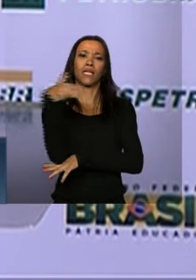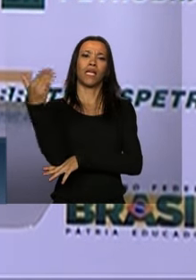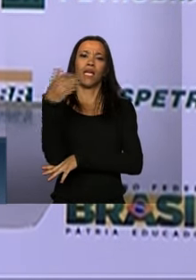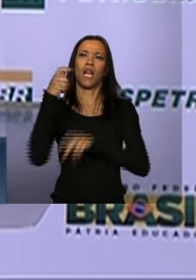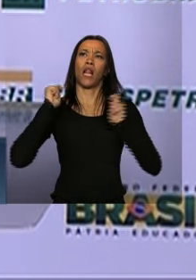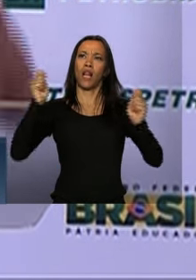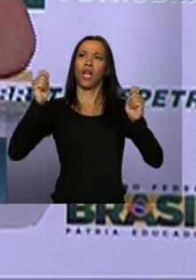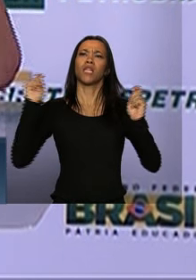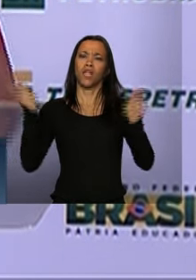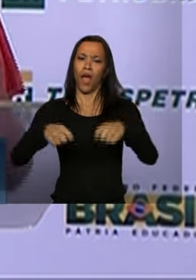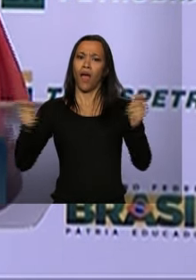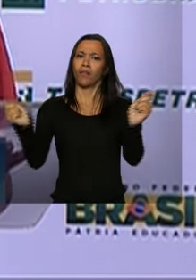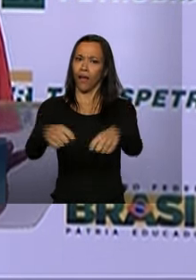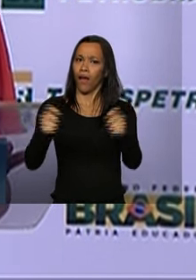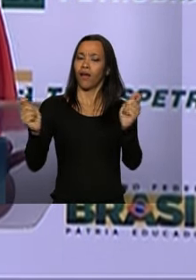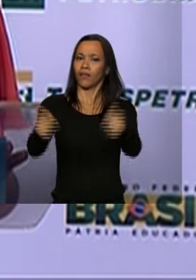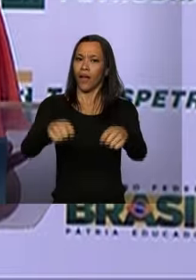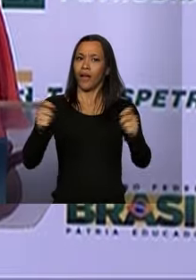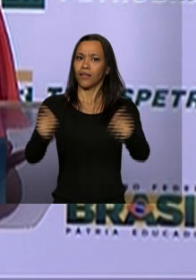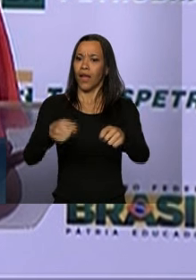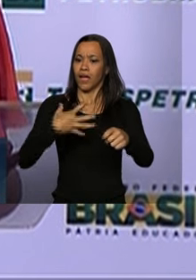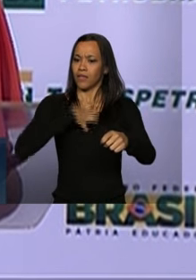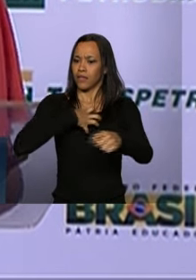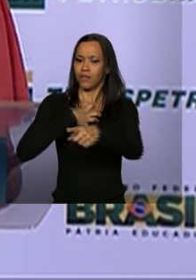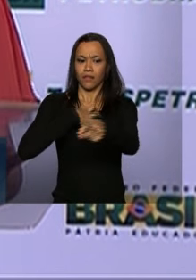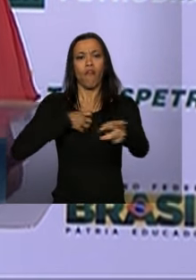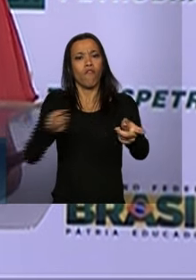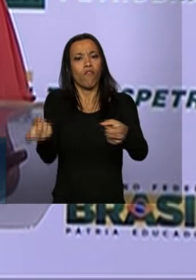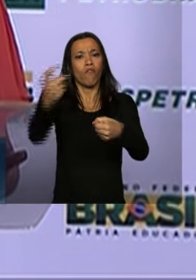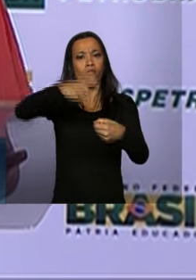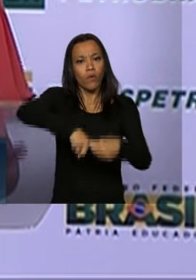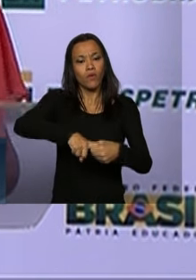que levou à reconstrução da indústria naval.